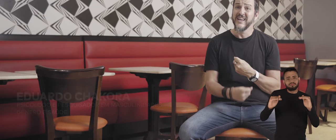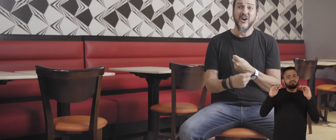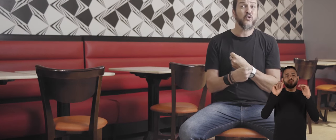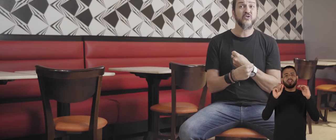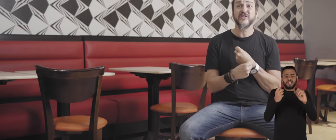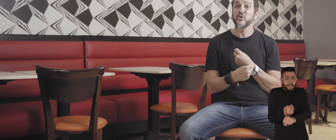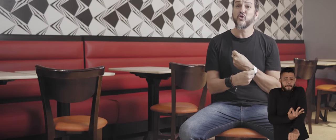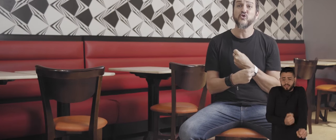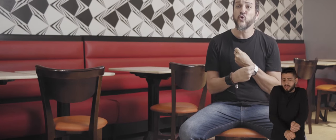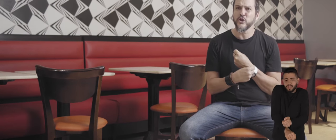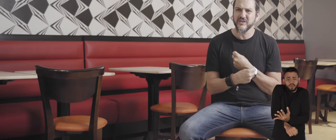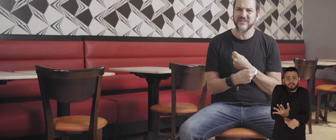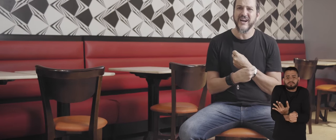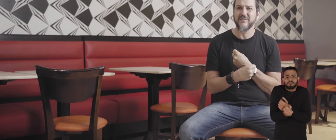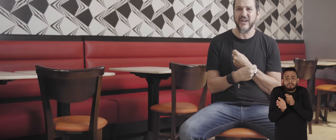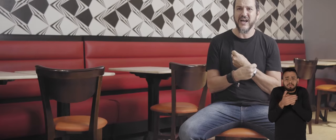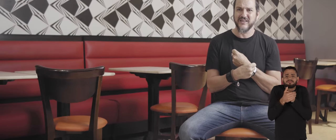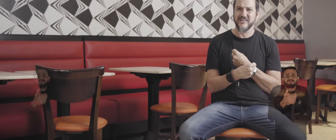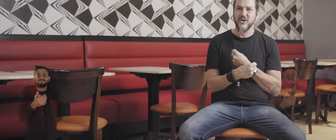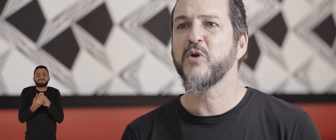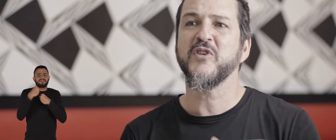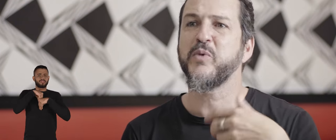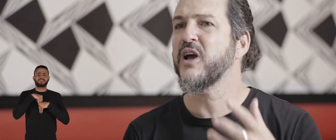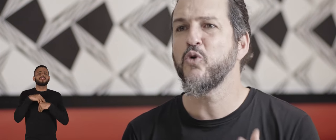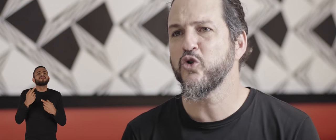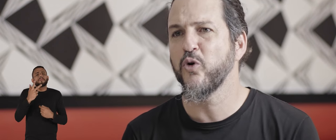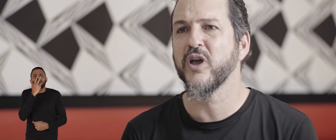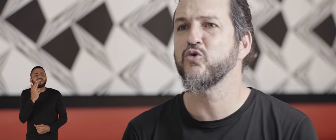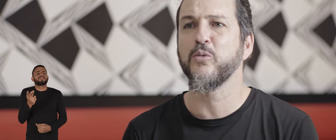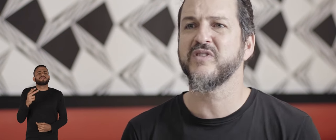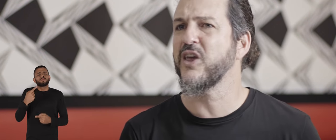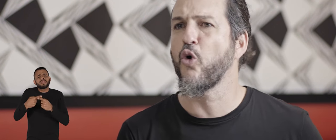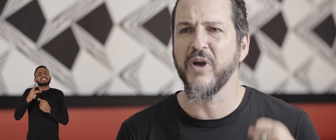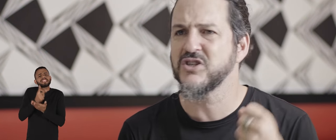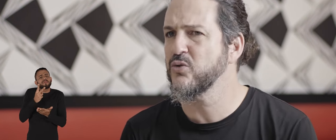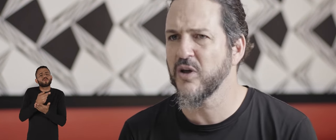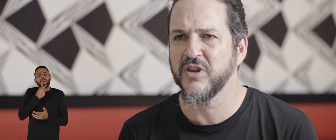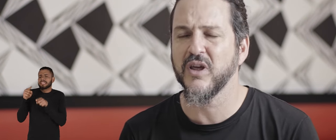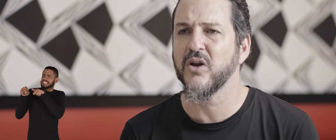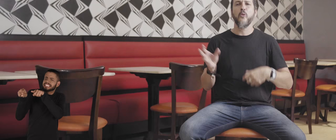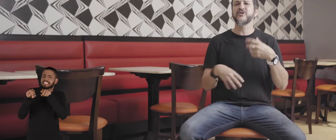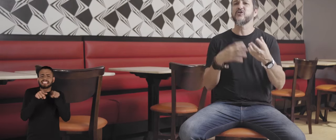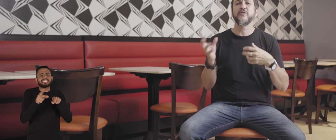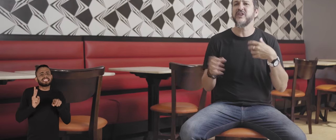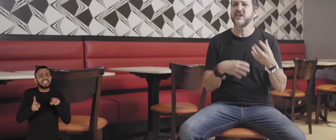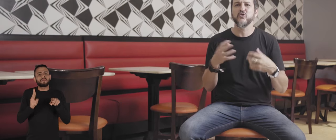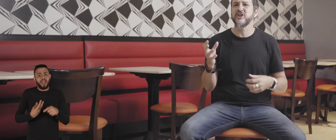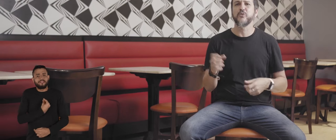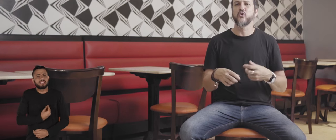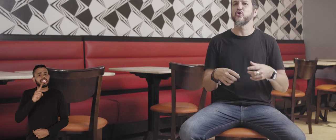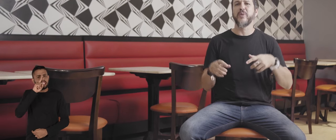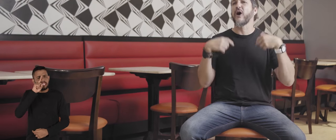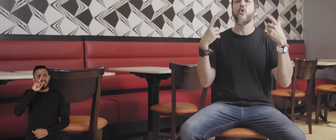vezes com suas emoções todas trancafiadas. Isso para mim explica muito por que os homens têm que competir o tempo inteiro, ou botar a sua vida